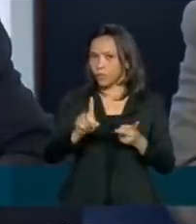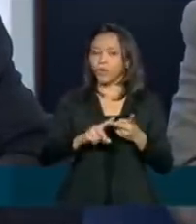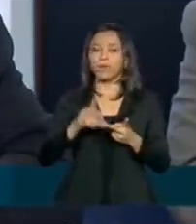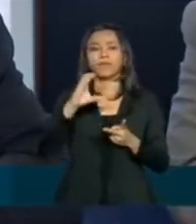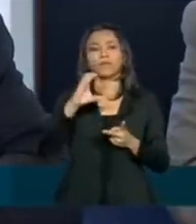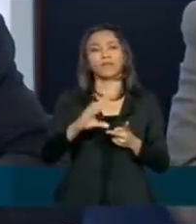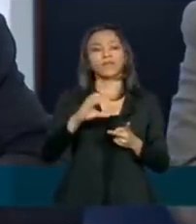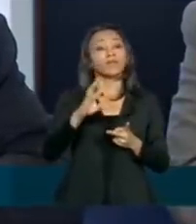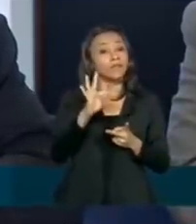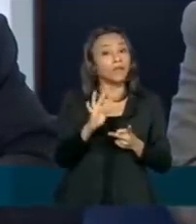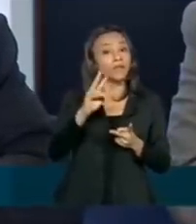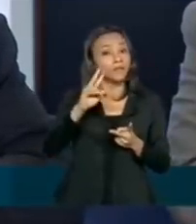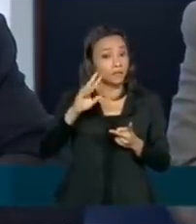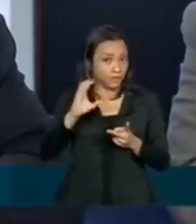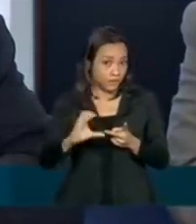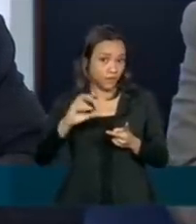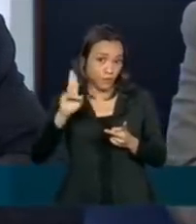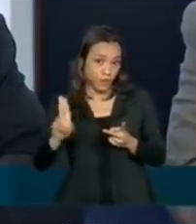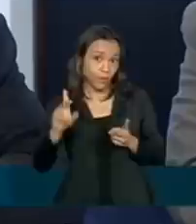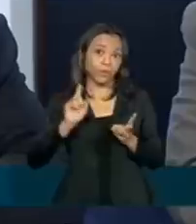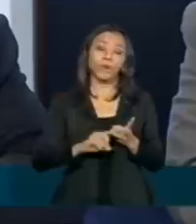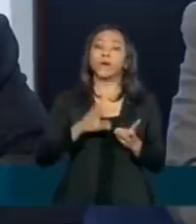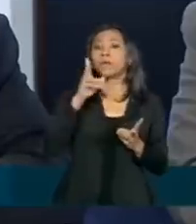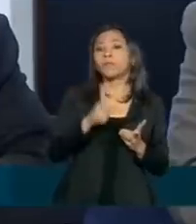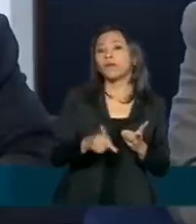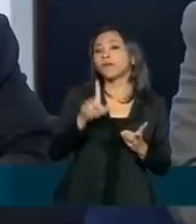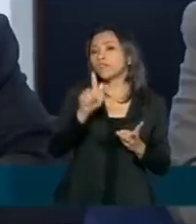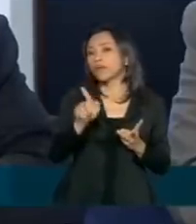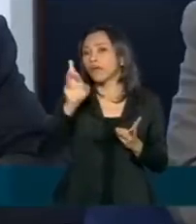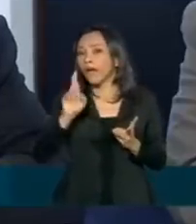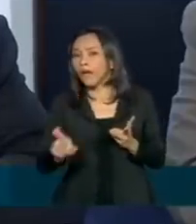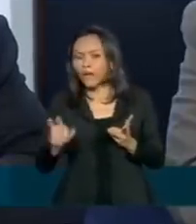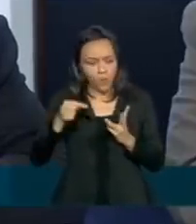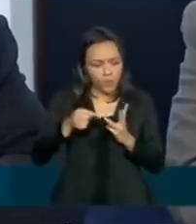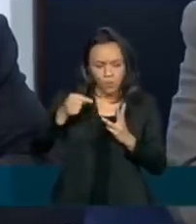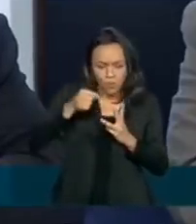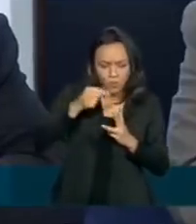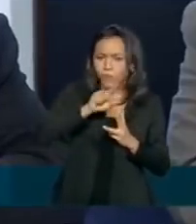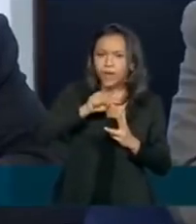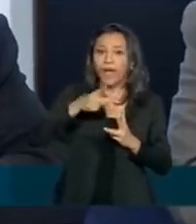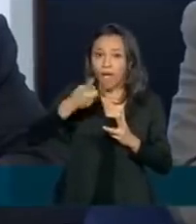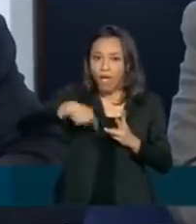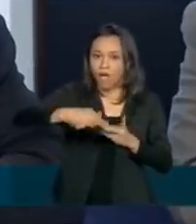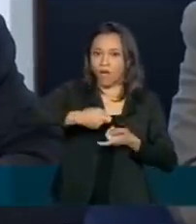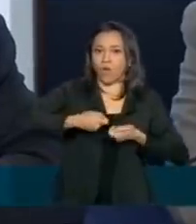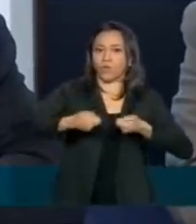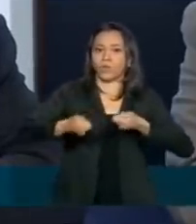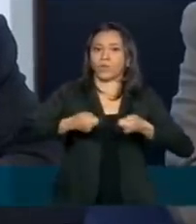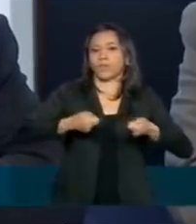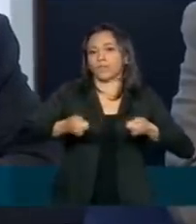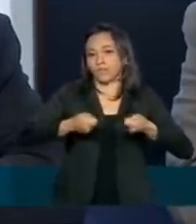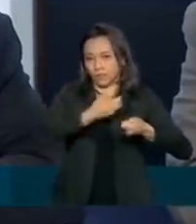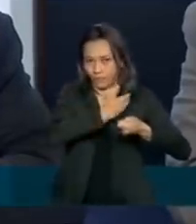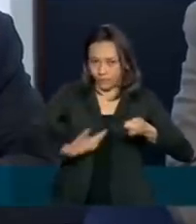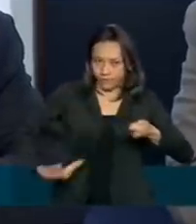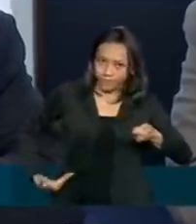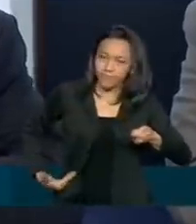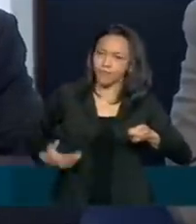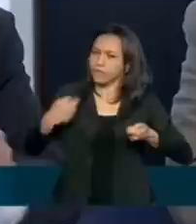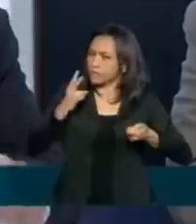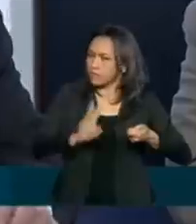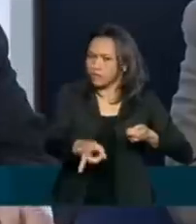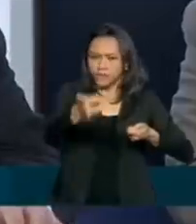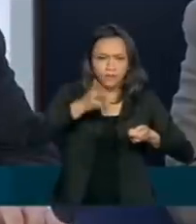TCU, PGR e todos os órgãos de controle que os senhores podem imaginar. Nós temos feito reuniões e aberto